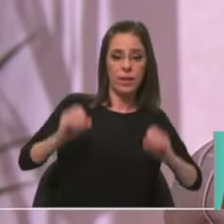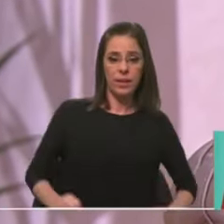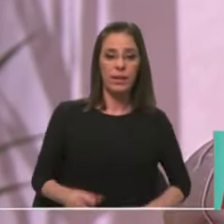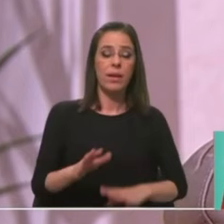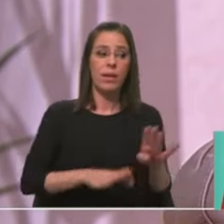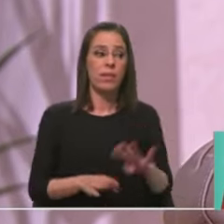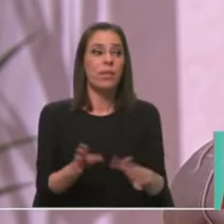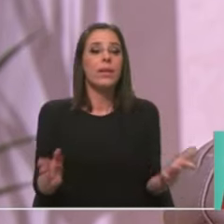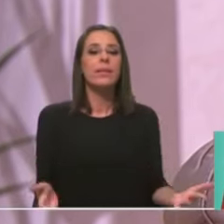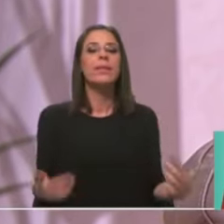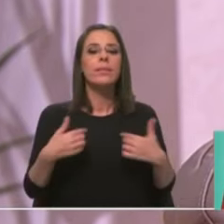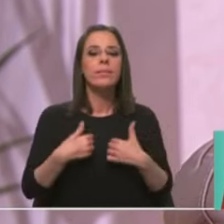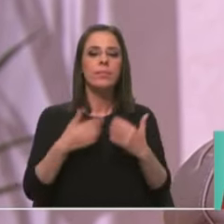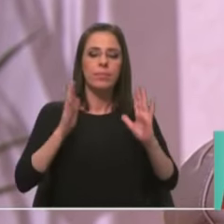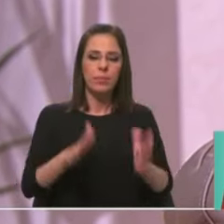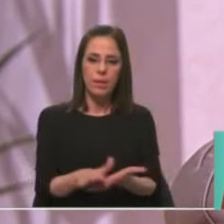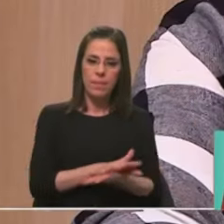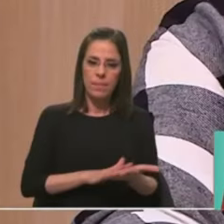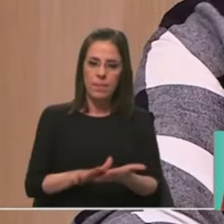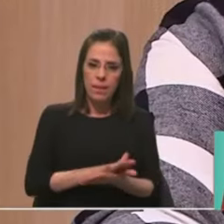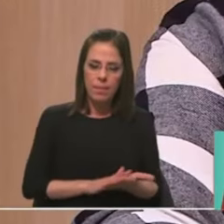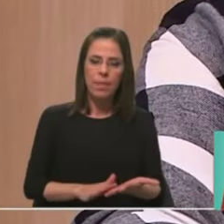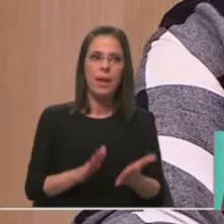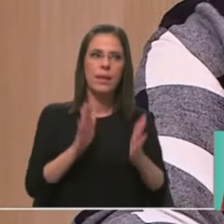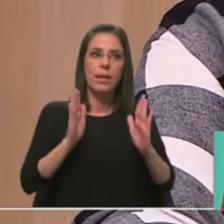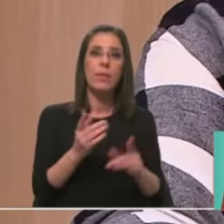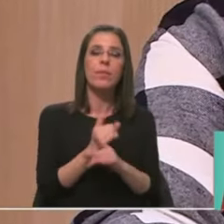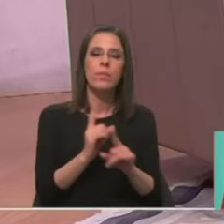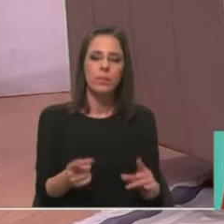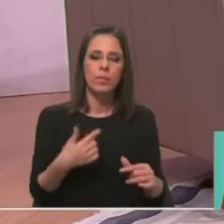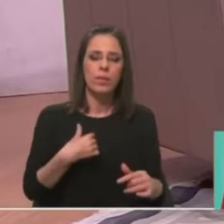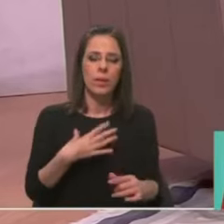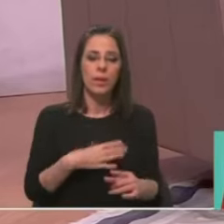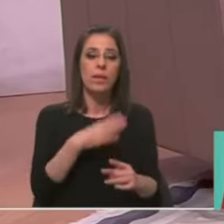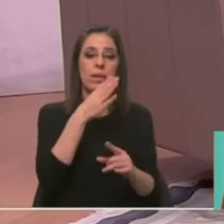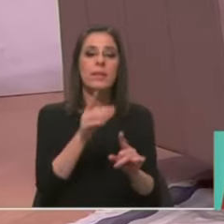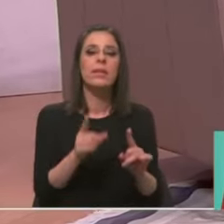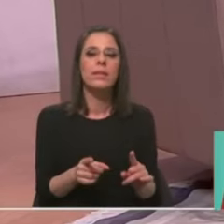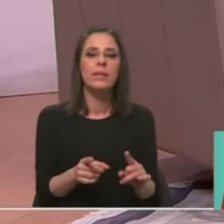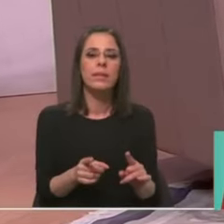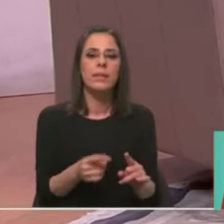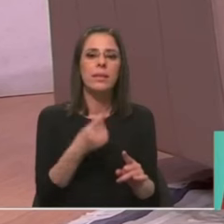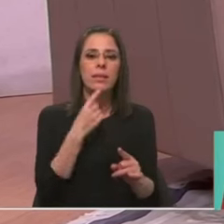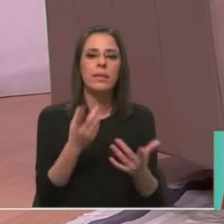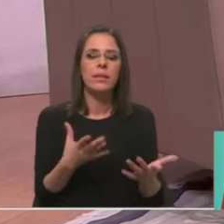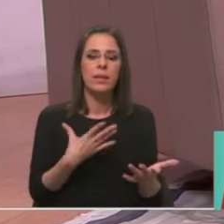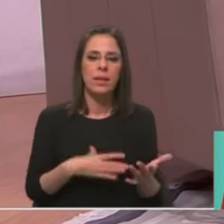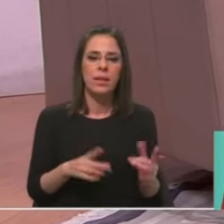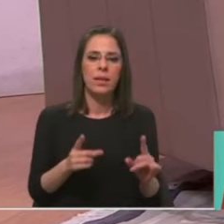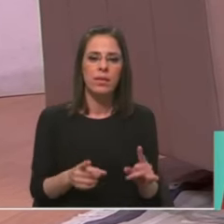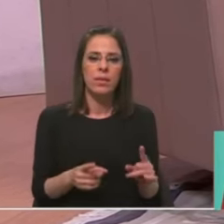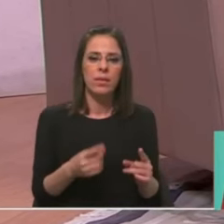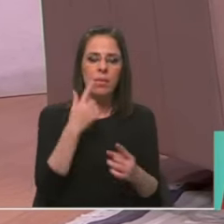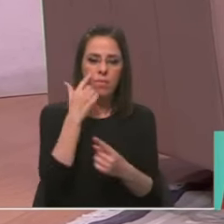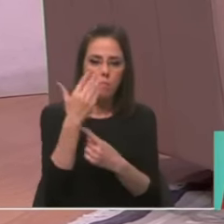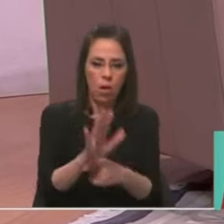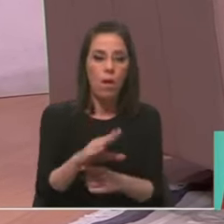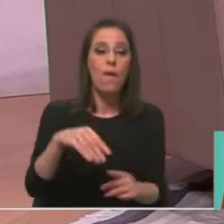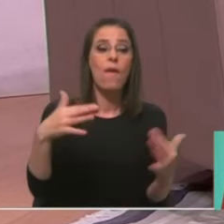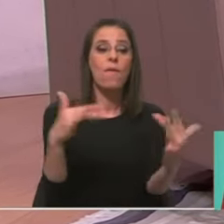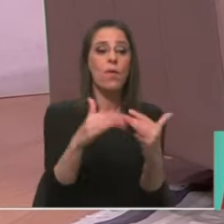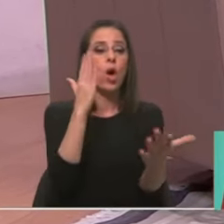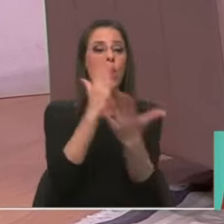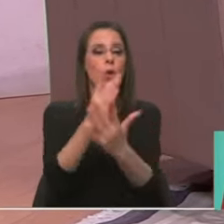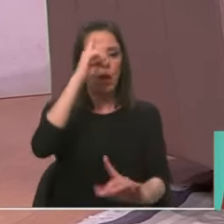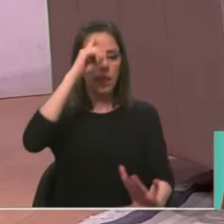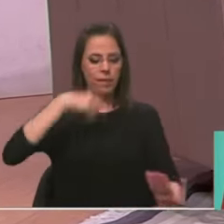fazer aquilo, e eu acho que a gente tem que ter uma base. É por isso que eu quero passar isso para eles. Entende? Quero demonstrar que o futebol não é só